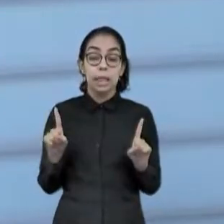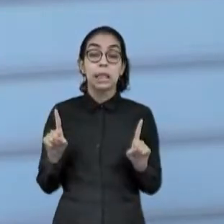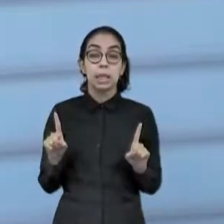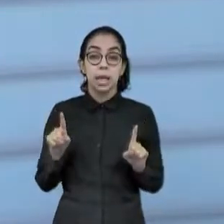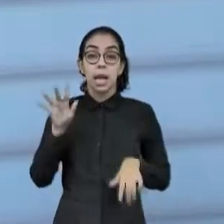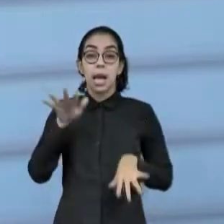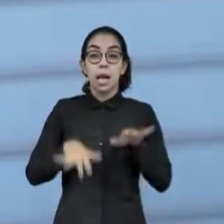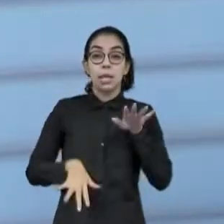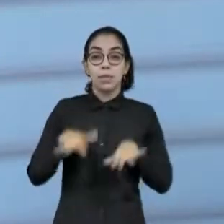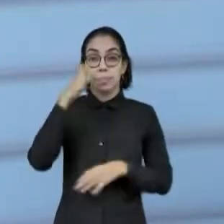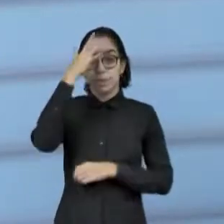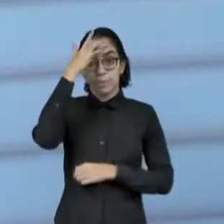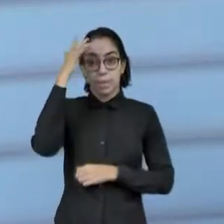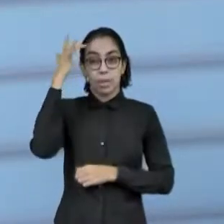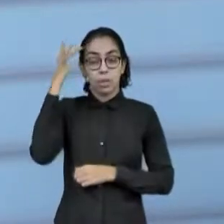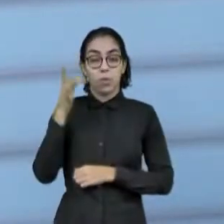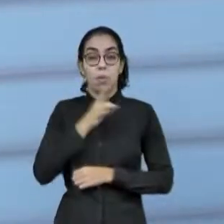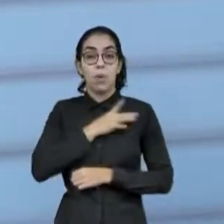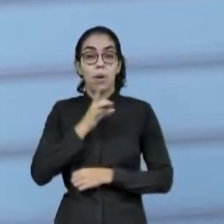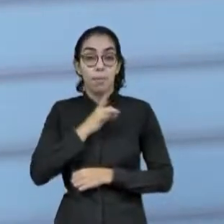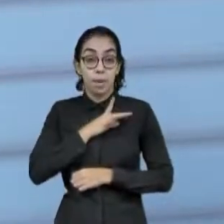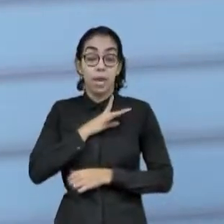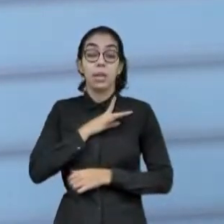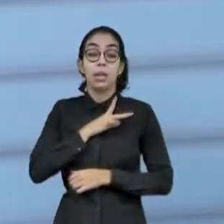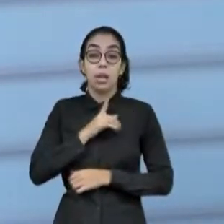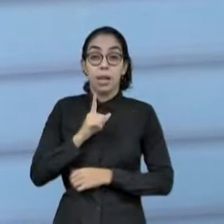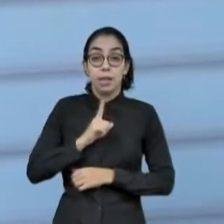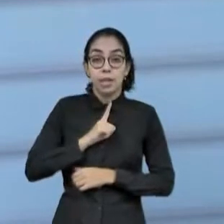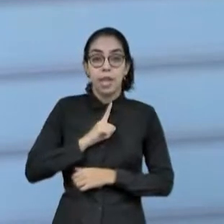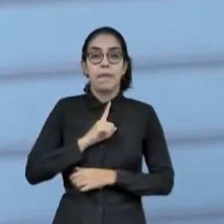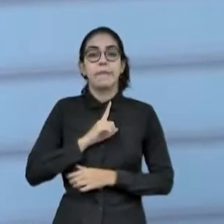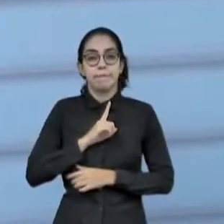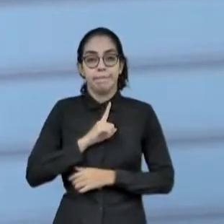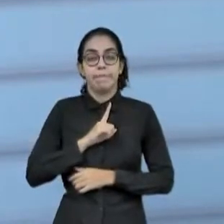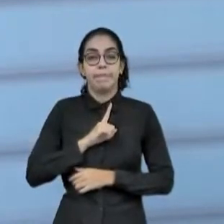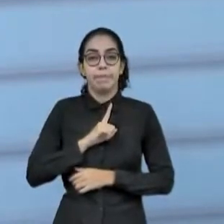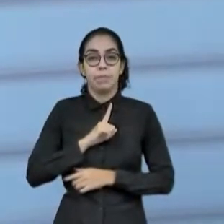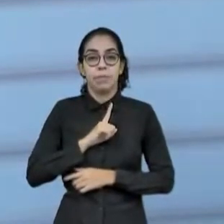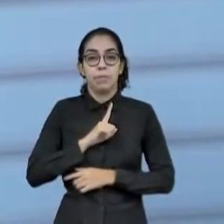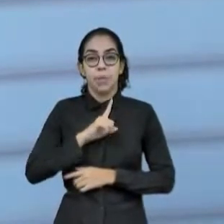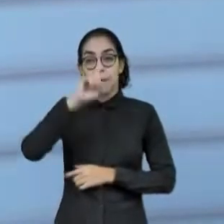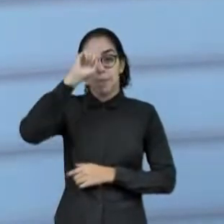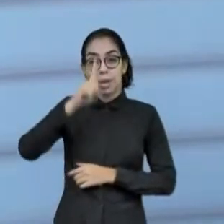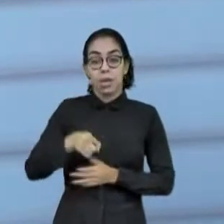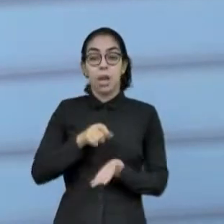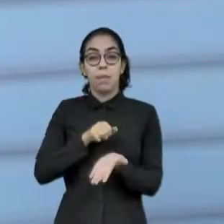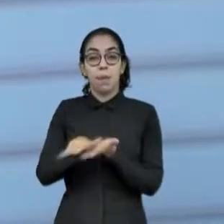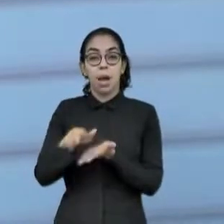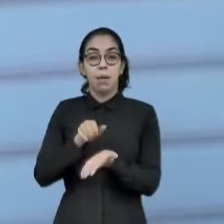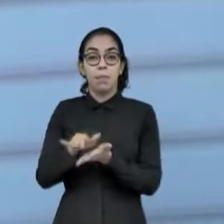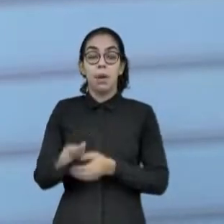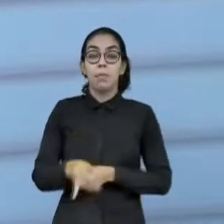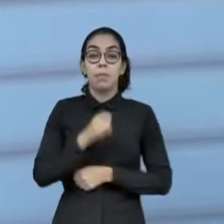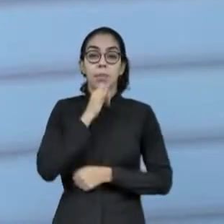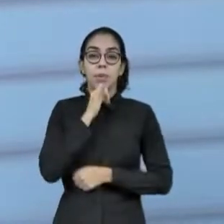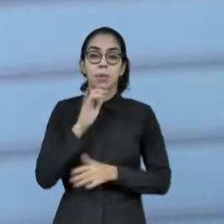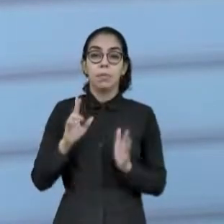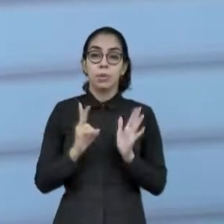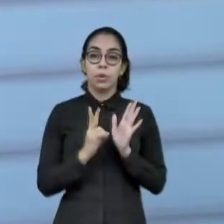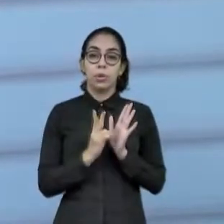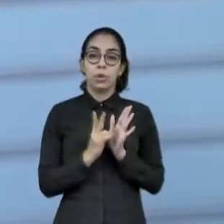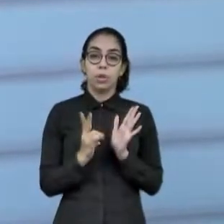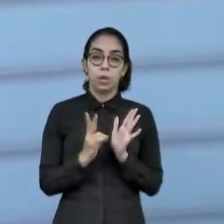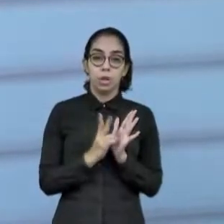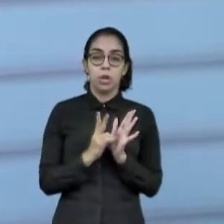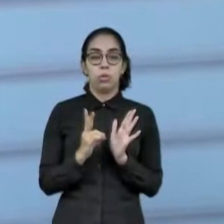despejo e houveram muitos despejos em situação de pandemia, né? Muito complicado. Os povos indígenas e populações